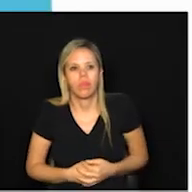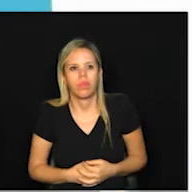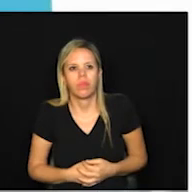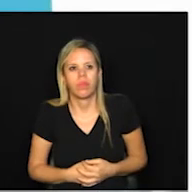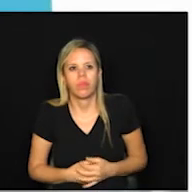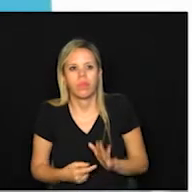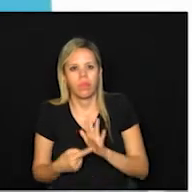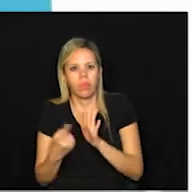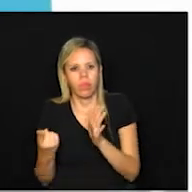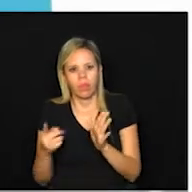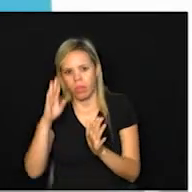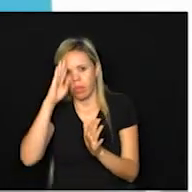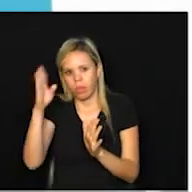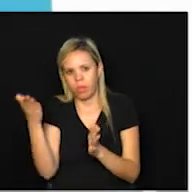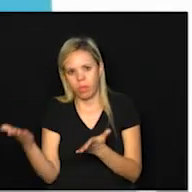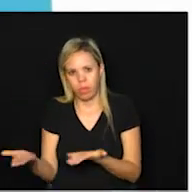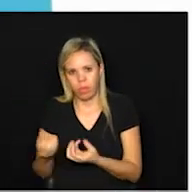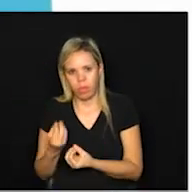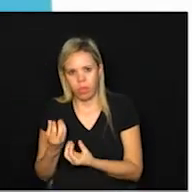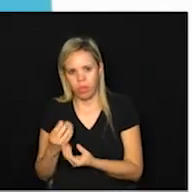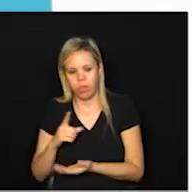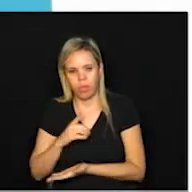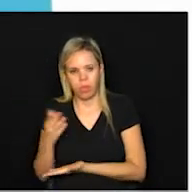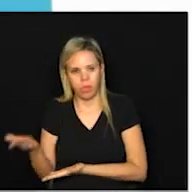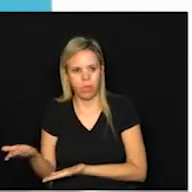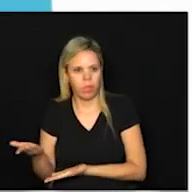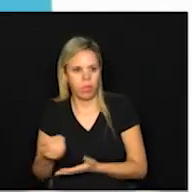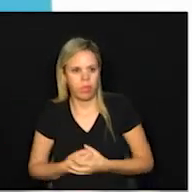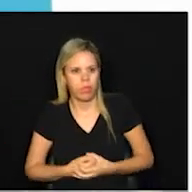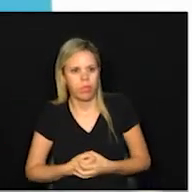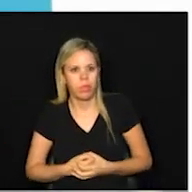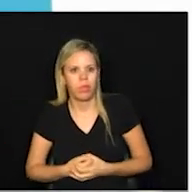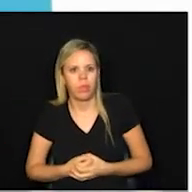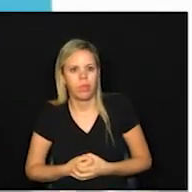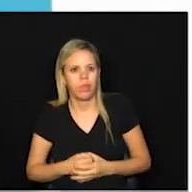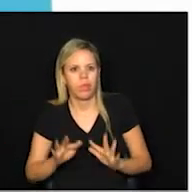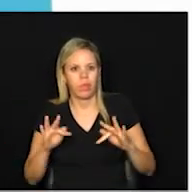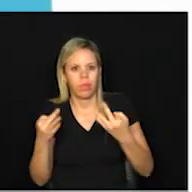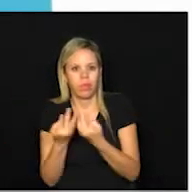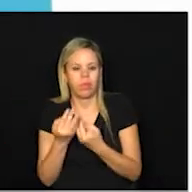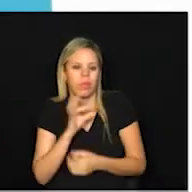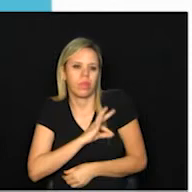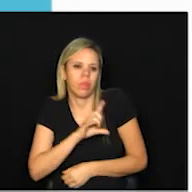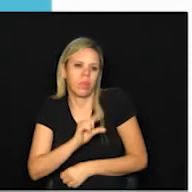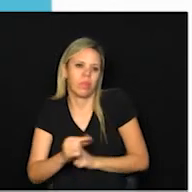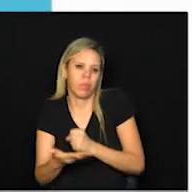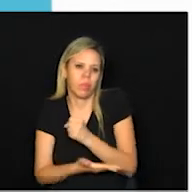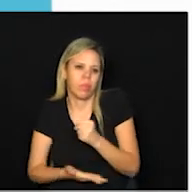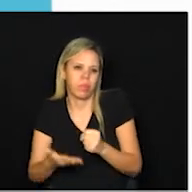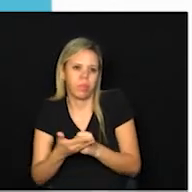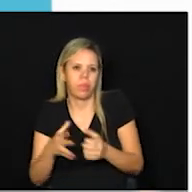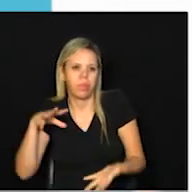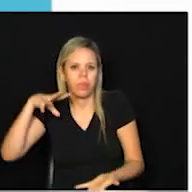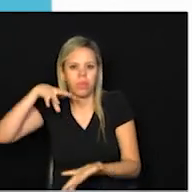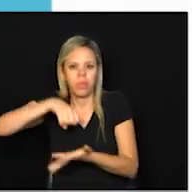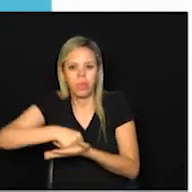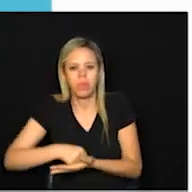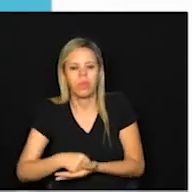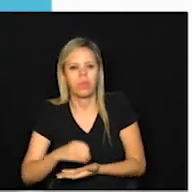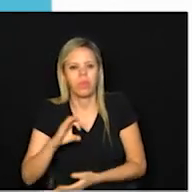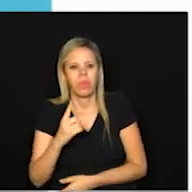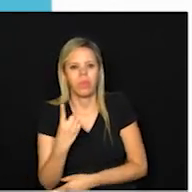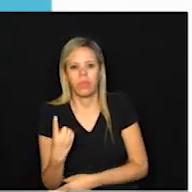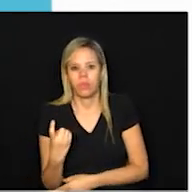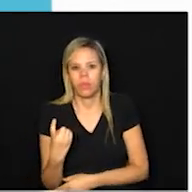Esse aqui é o principal dado que eu tenho com relação a famílias de baixa renda. As famílias cadastradas no Cade Único,